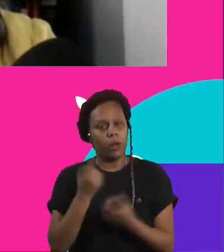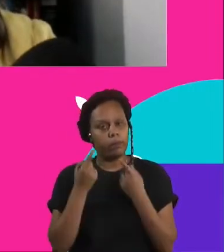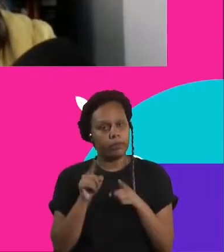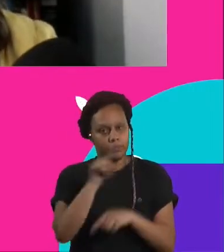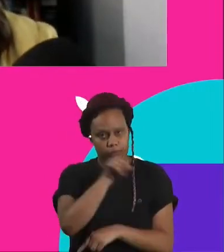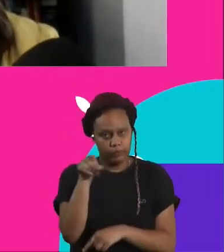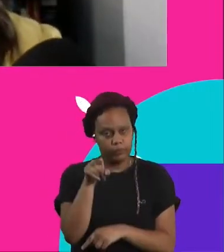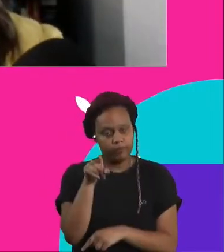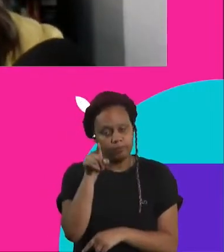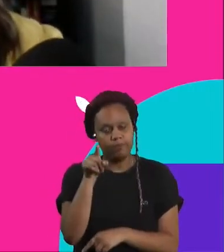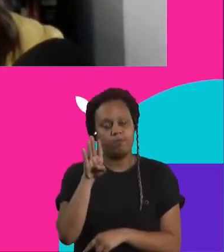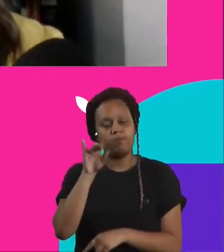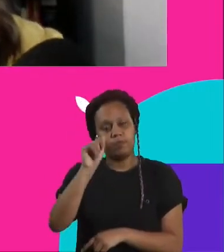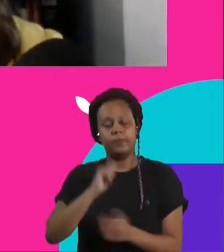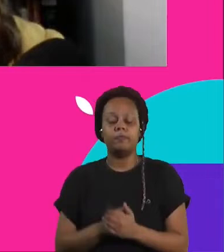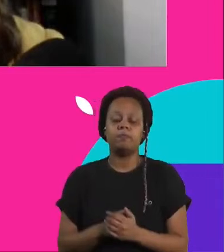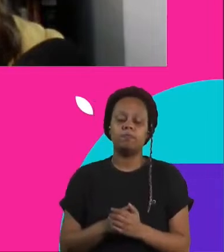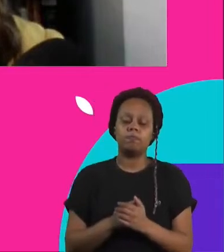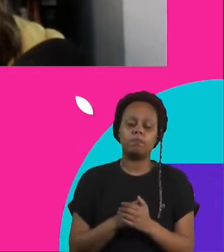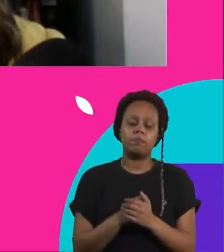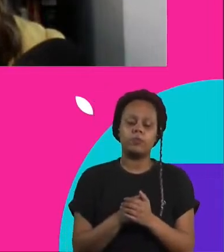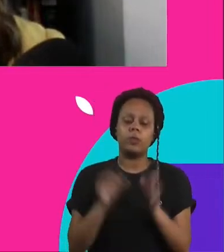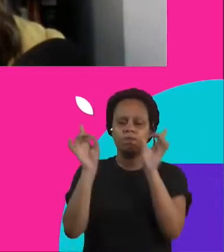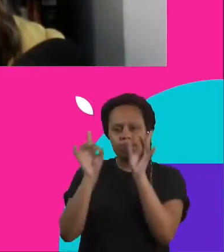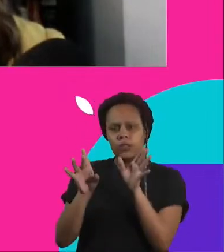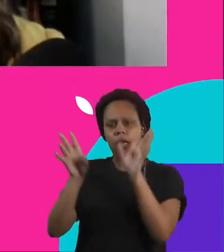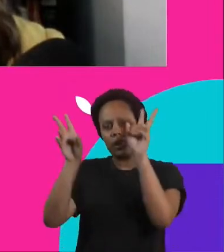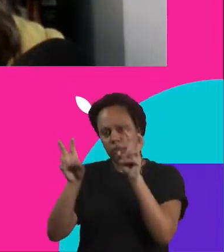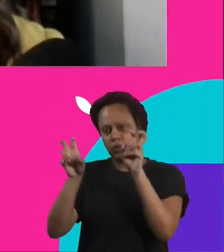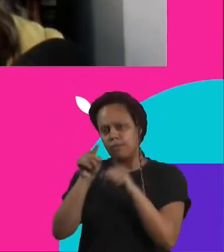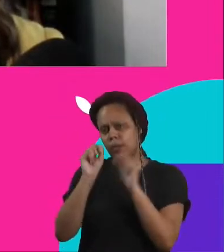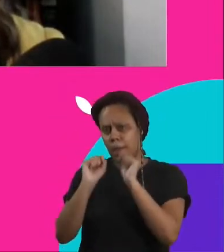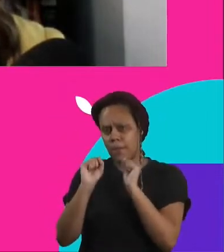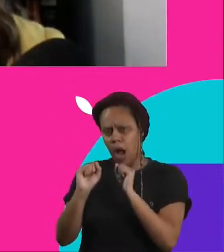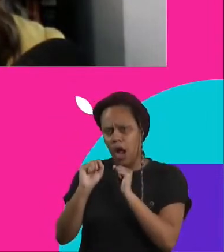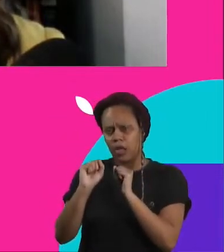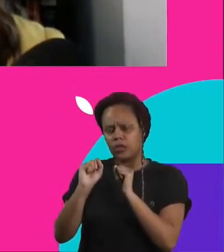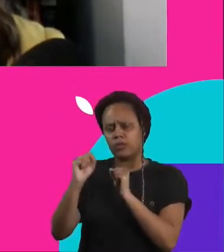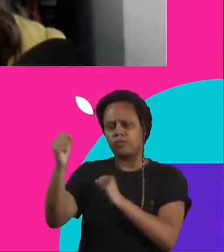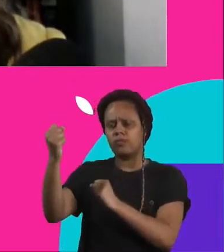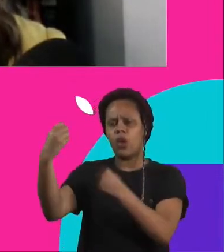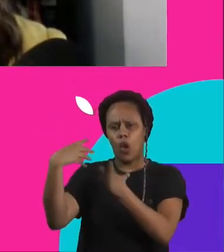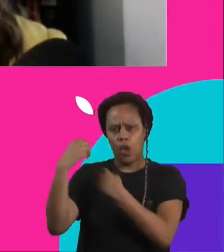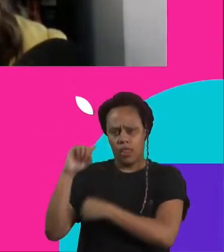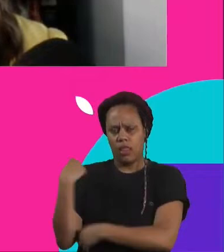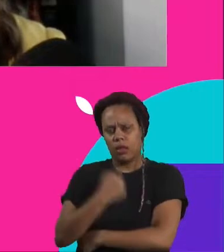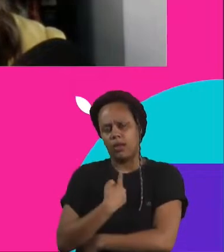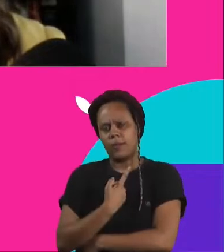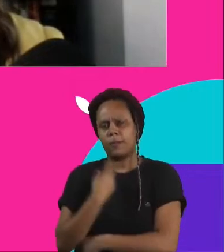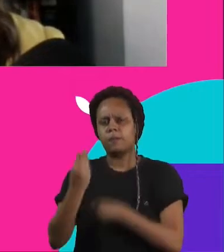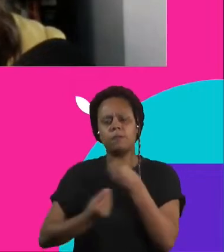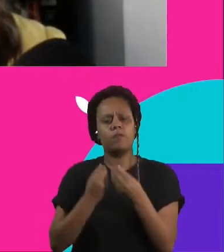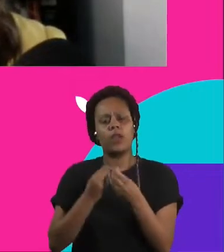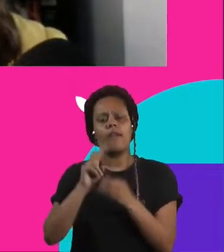para você, Bia, como especialista no tema, né, você pode contar para a gente o que é viés algorítmico, como é que ele se manifesta no